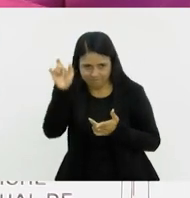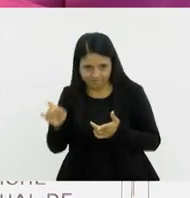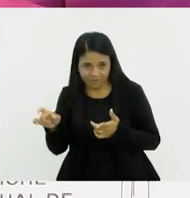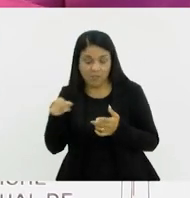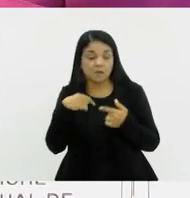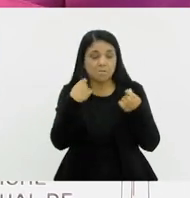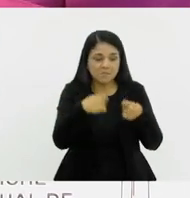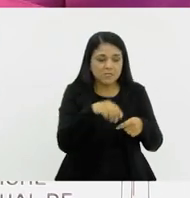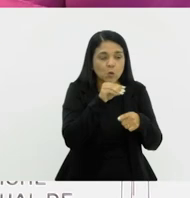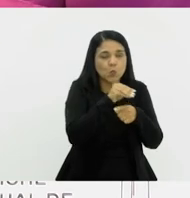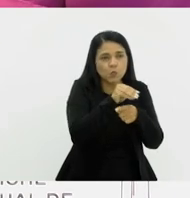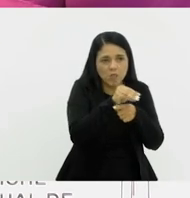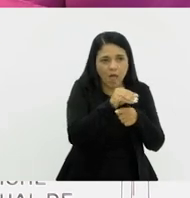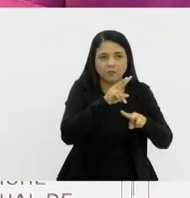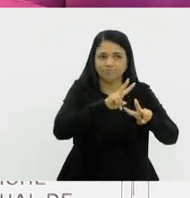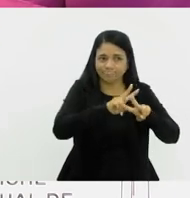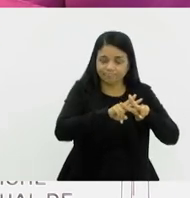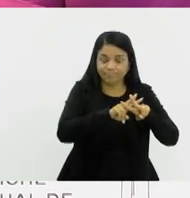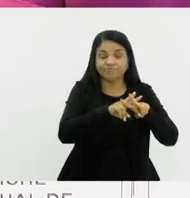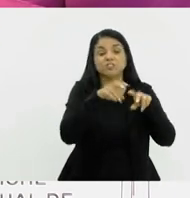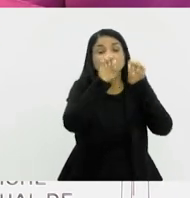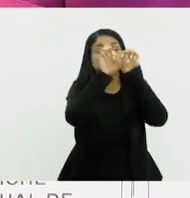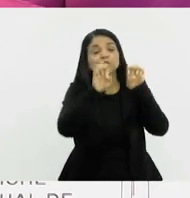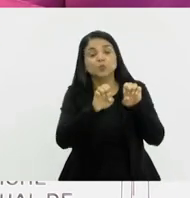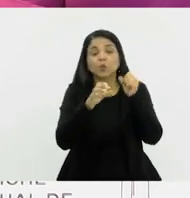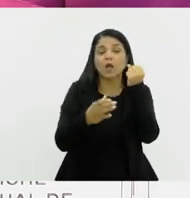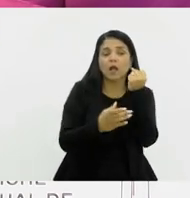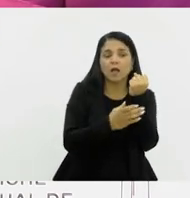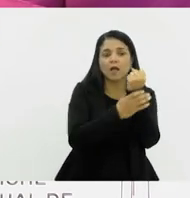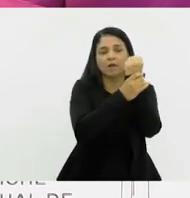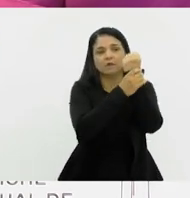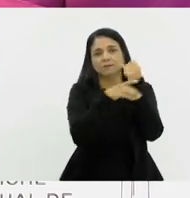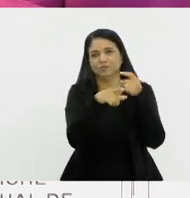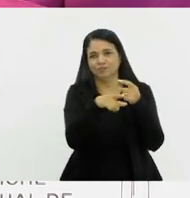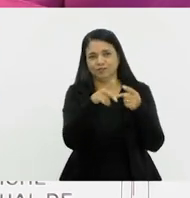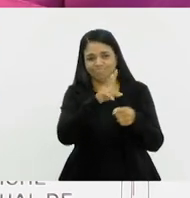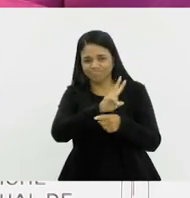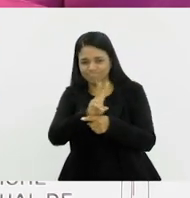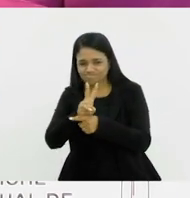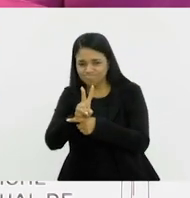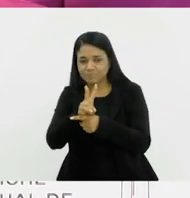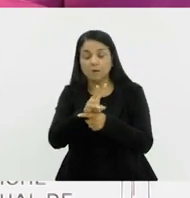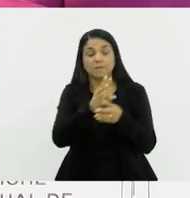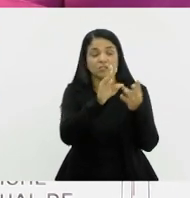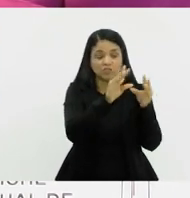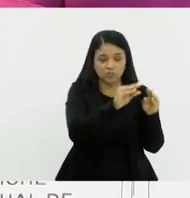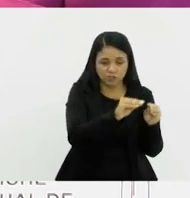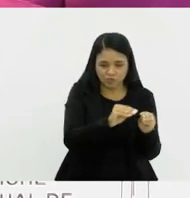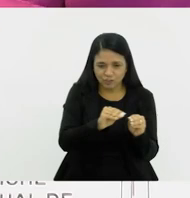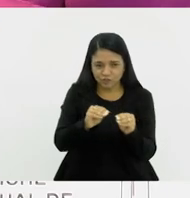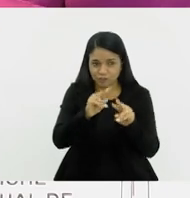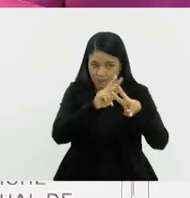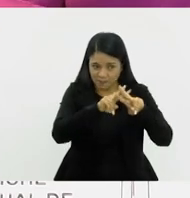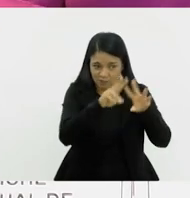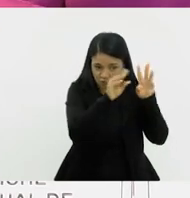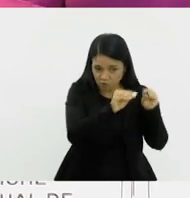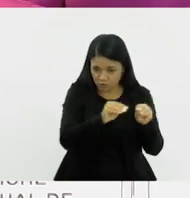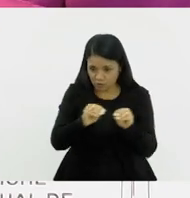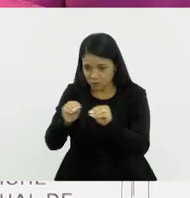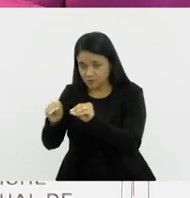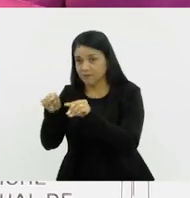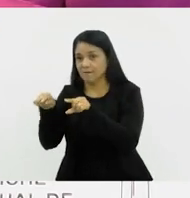paciente vai ser levado, que estrutura vai ter de garantia para esse paciente ser retirado dentro da unidade, isso tudo foi discutido